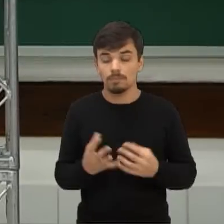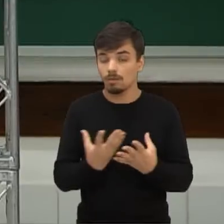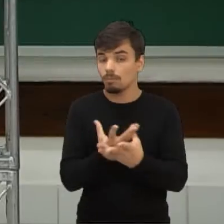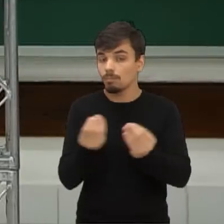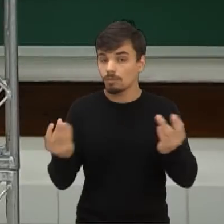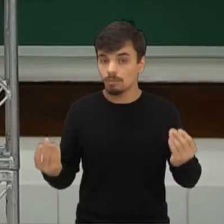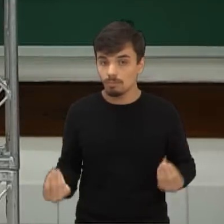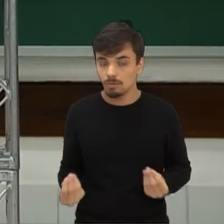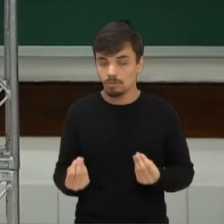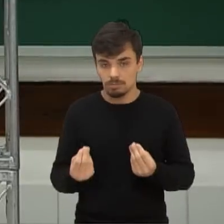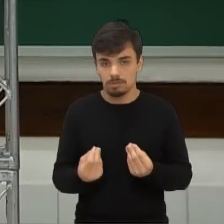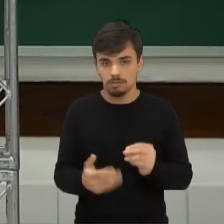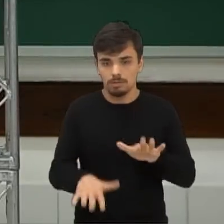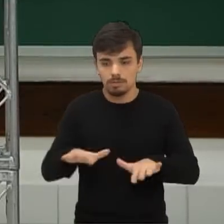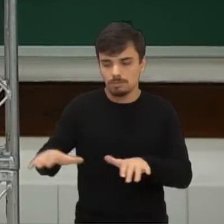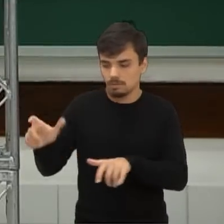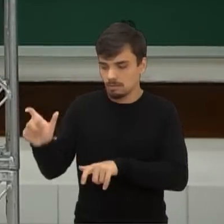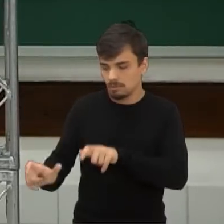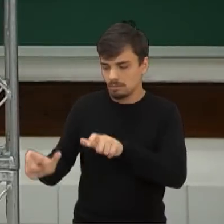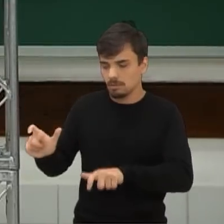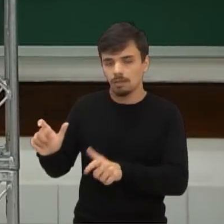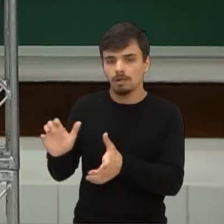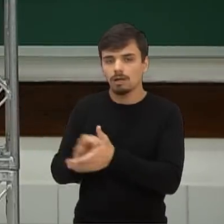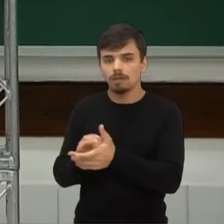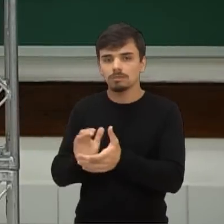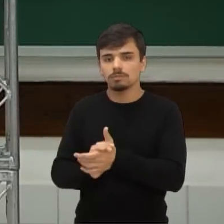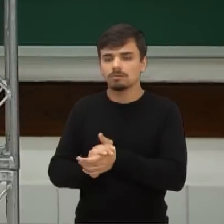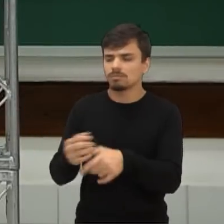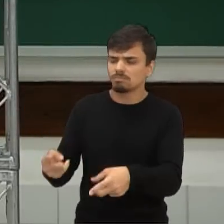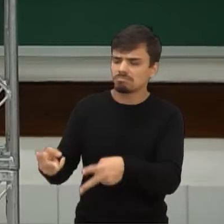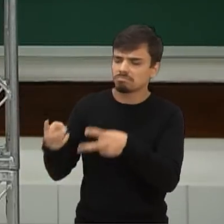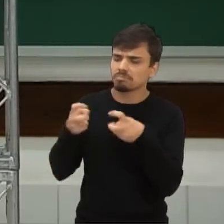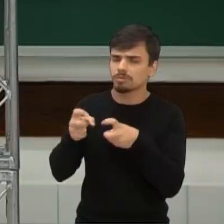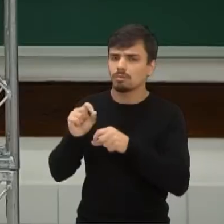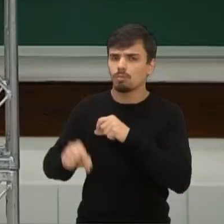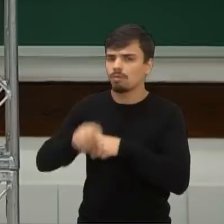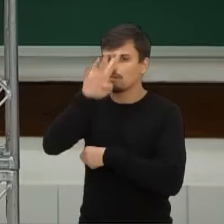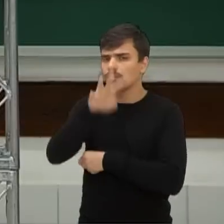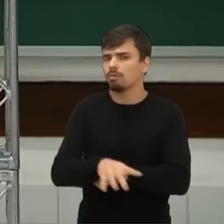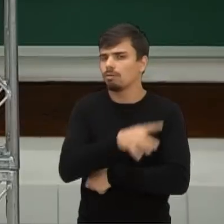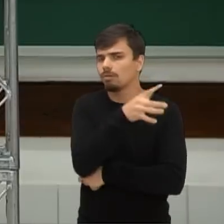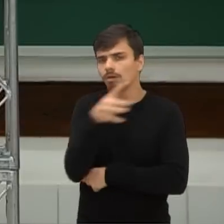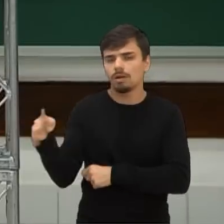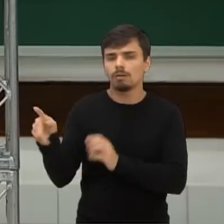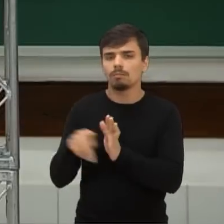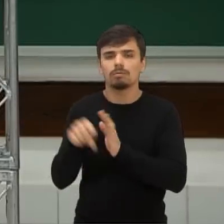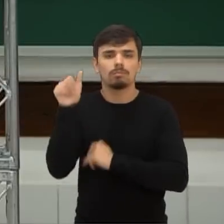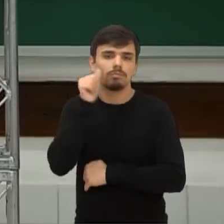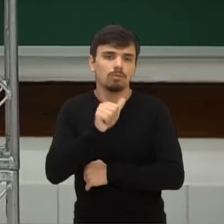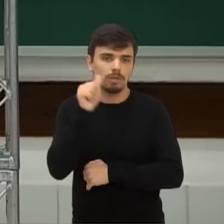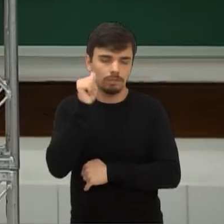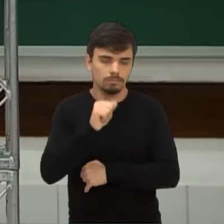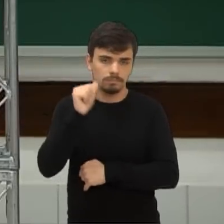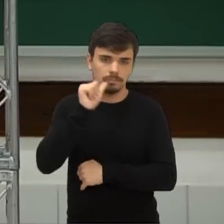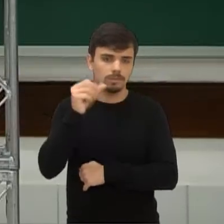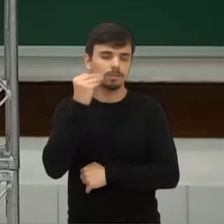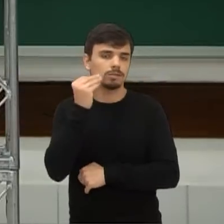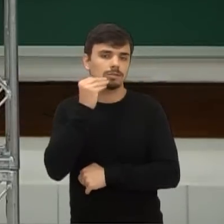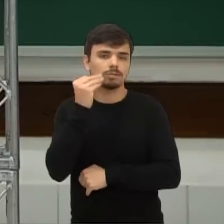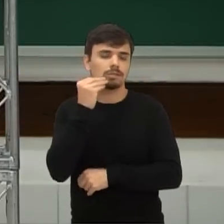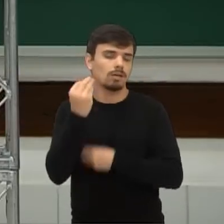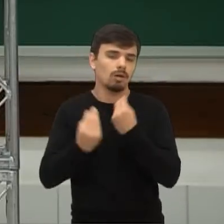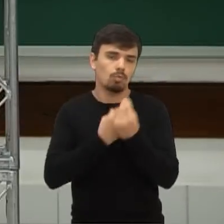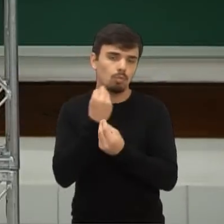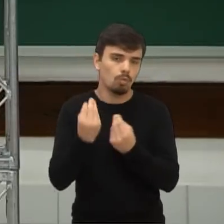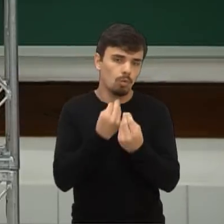Muitas vezes, o casal vai observar o calendário mensal da mulher. Tentar